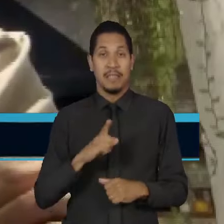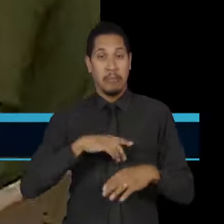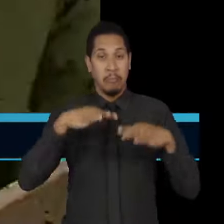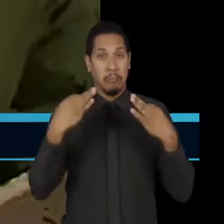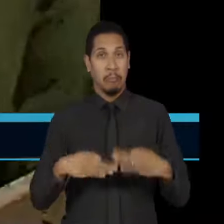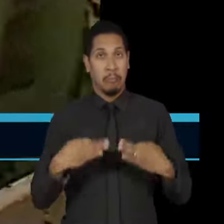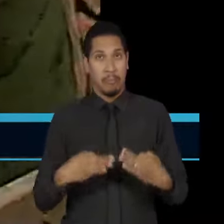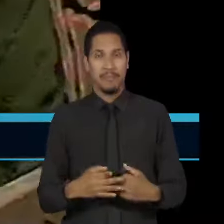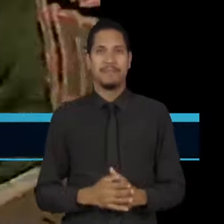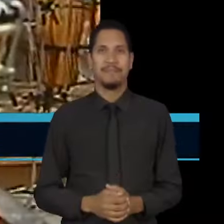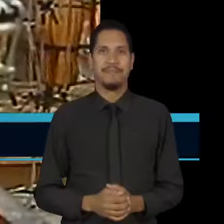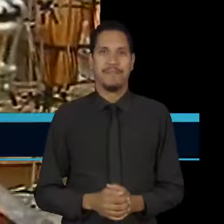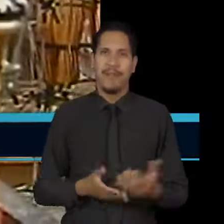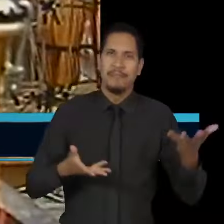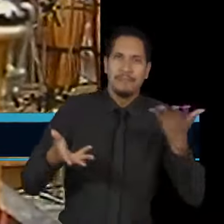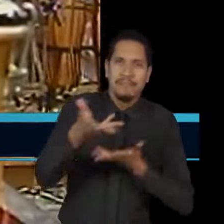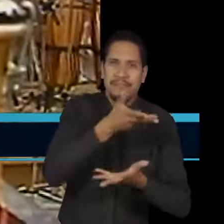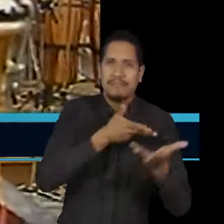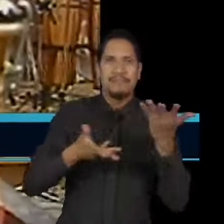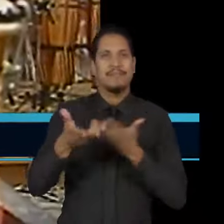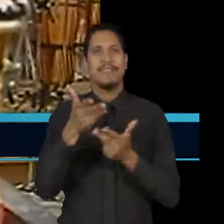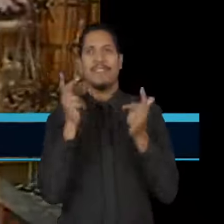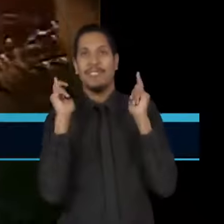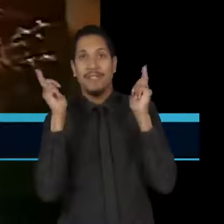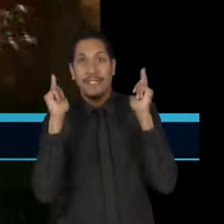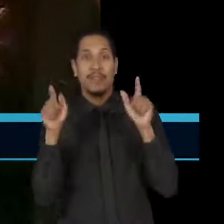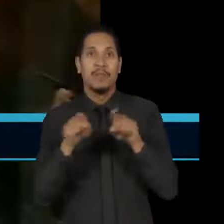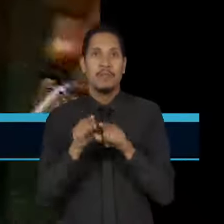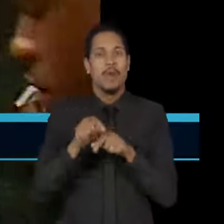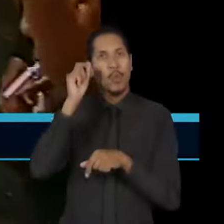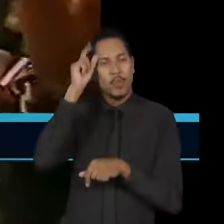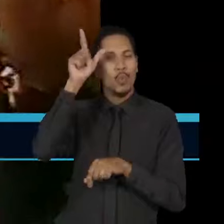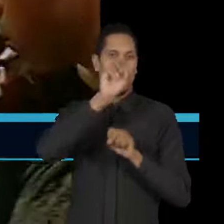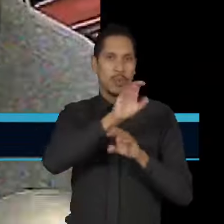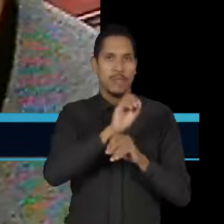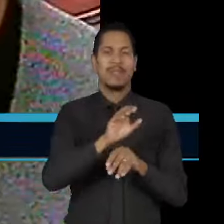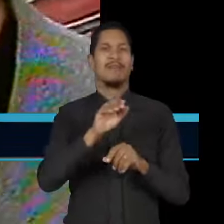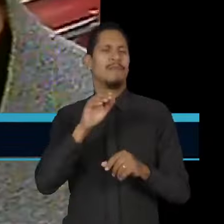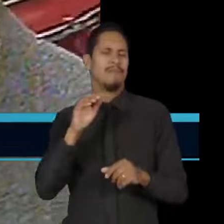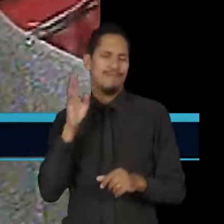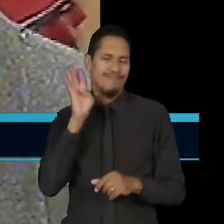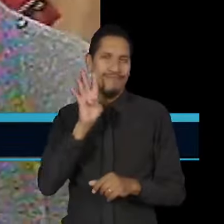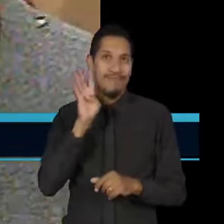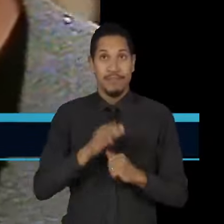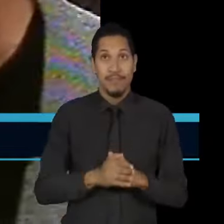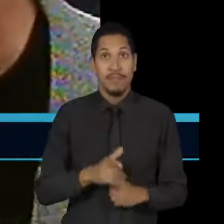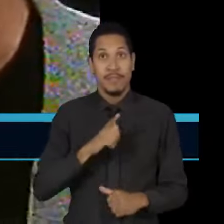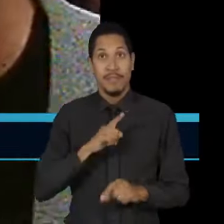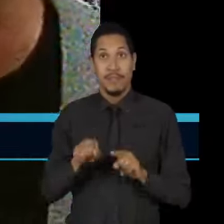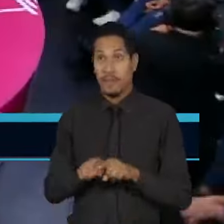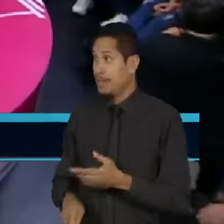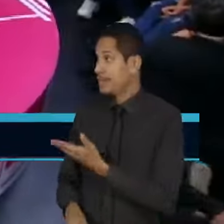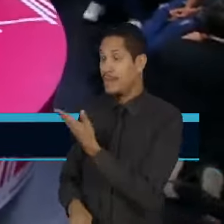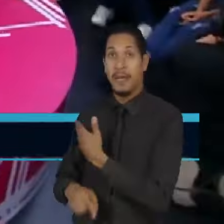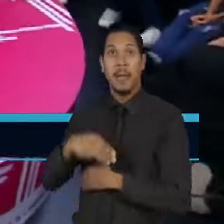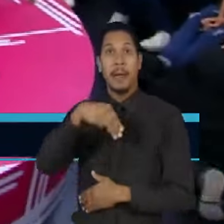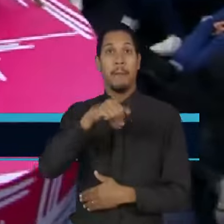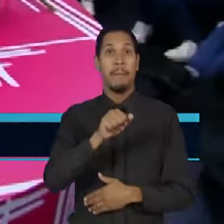dignidade. O entretenimento sempre aliou cultura e educação com atrações. O Matéria-Prima, com Serginho Groisman,